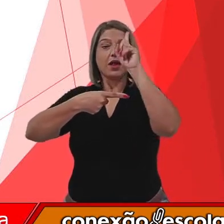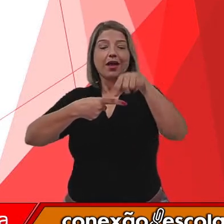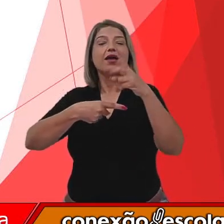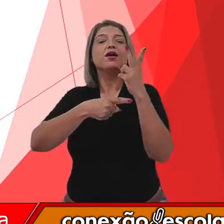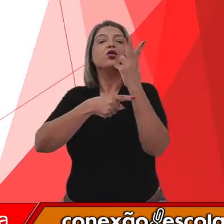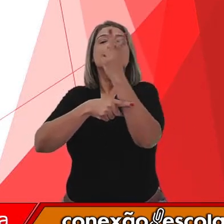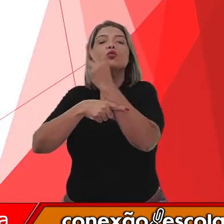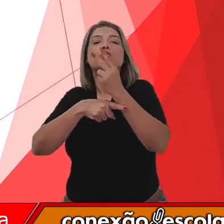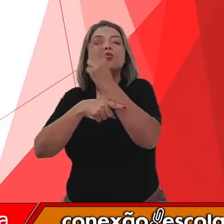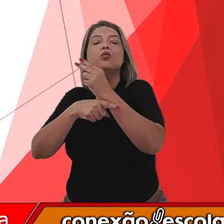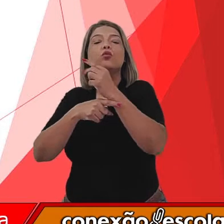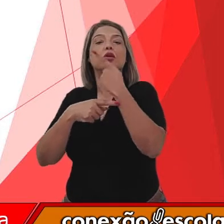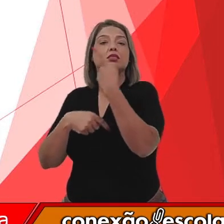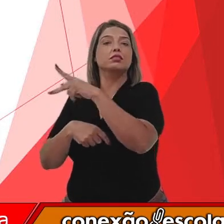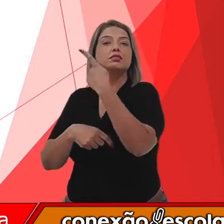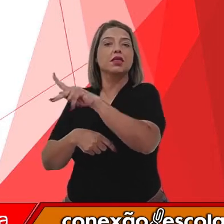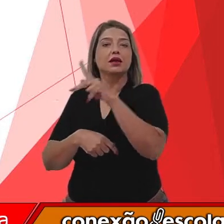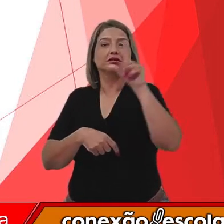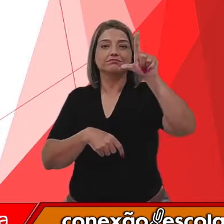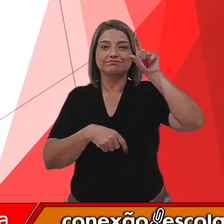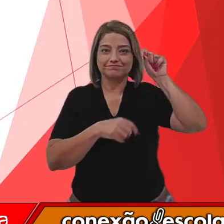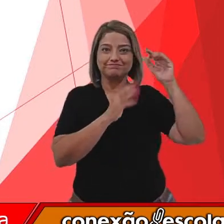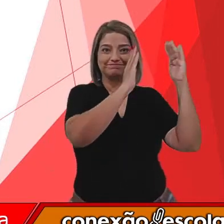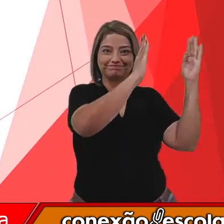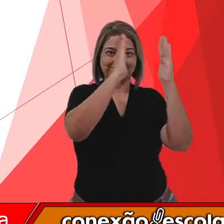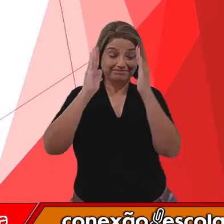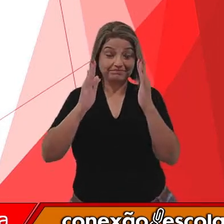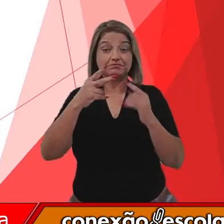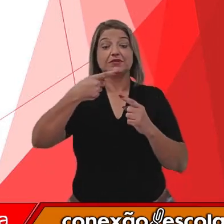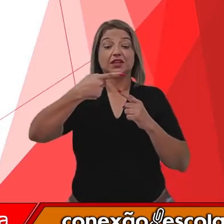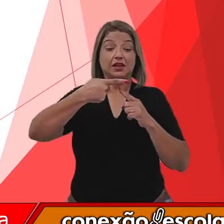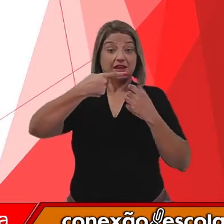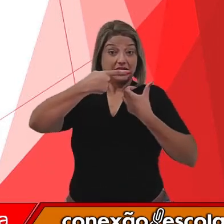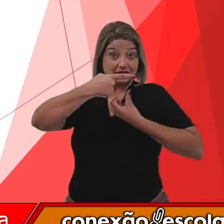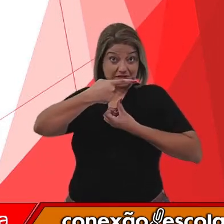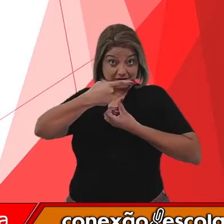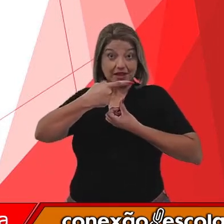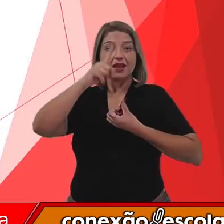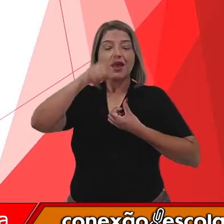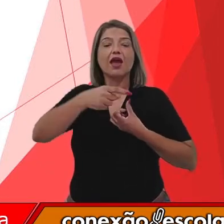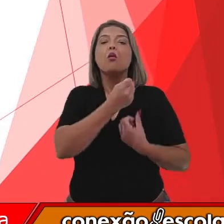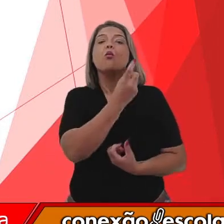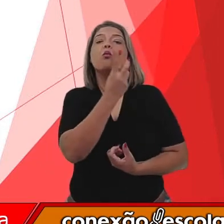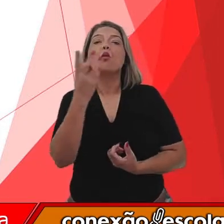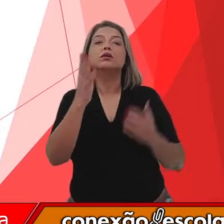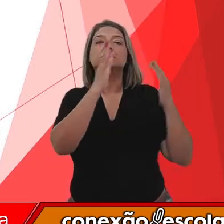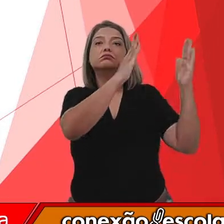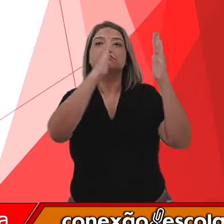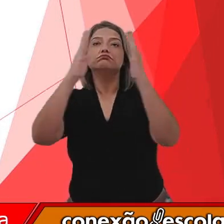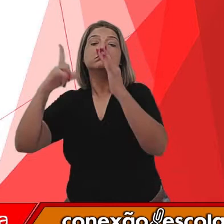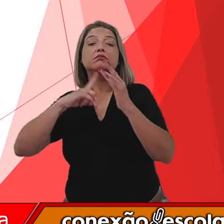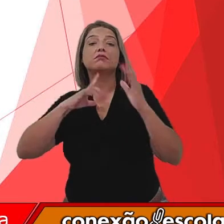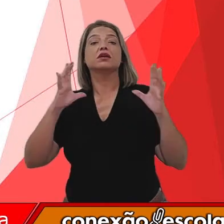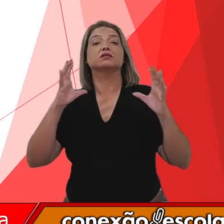coloridas e o denominador a quantidade total de partes que a figura foi